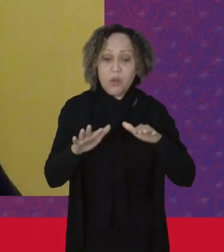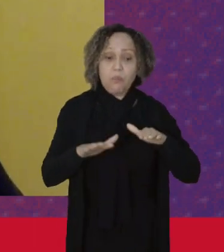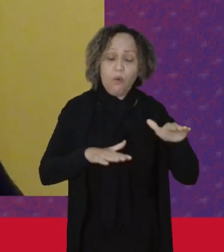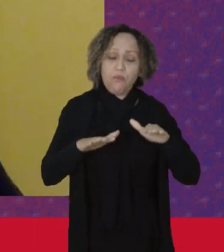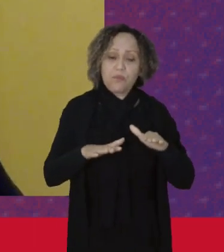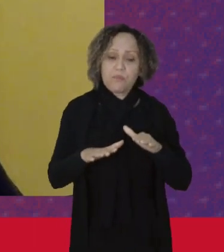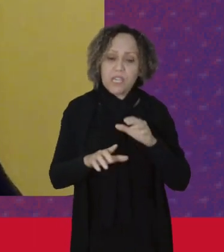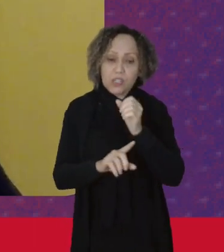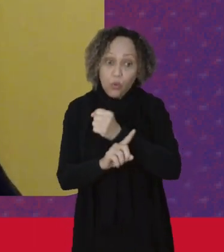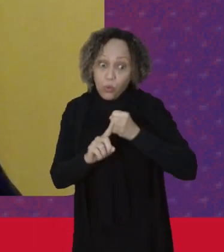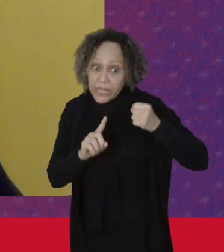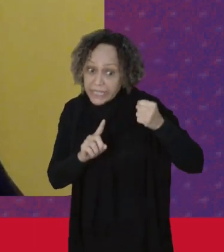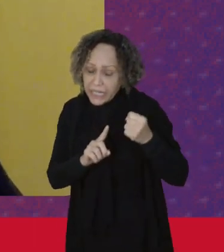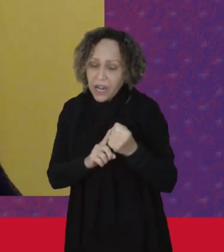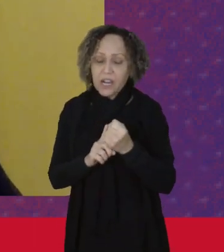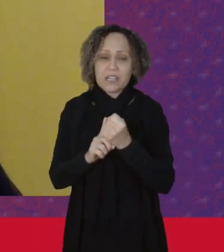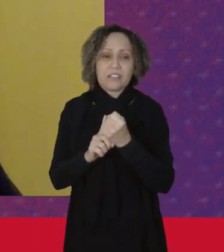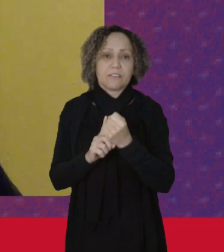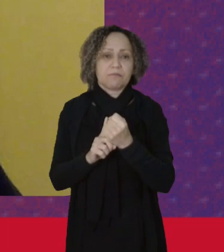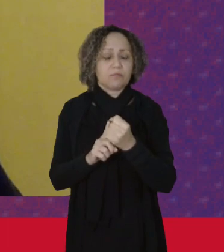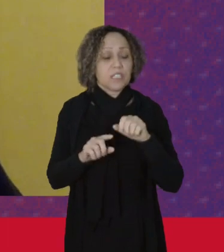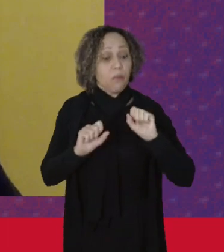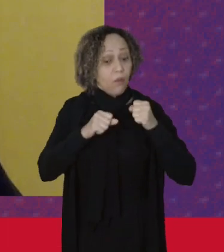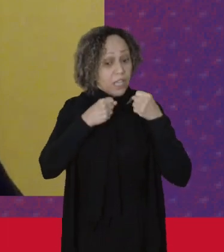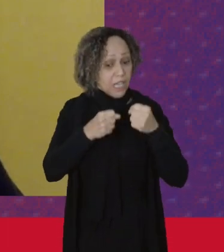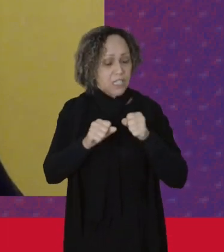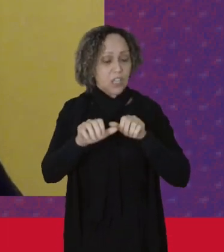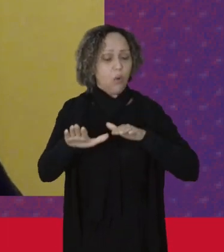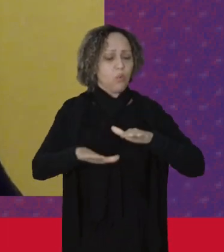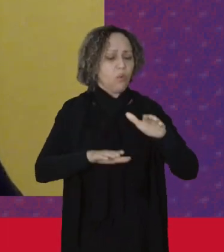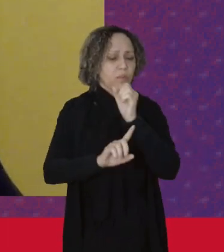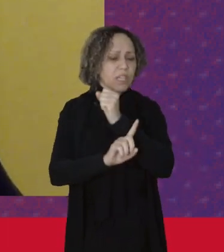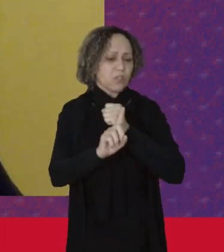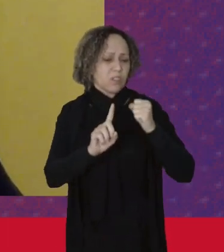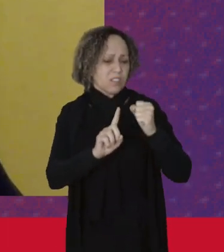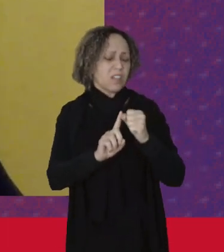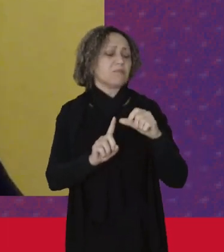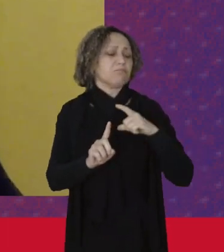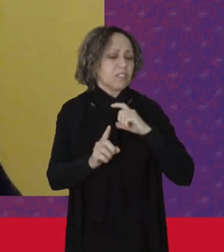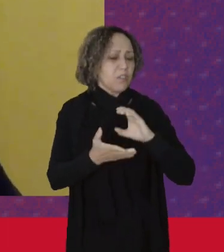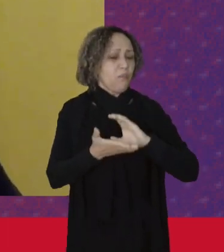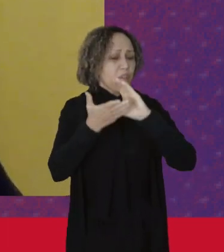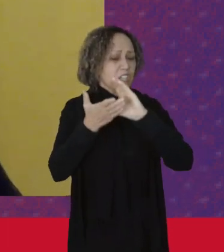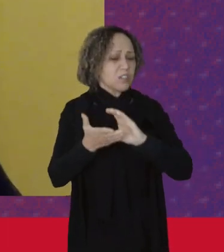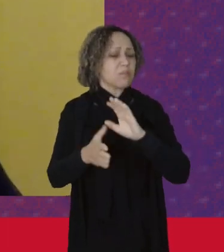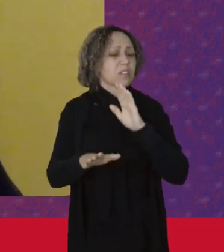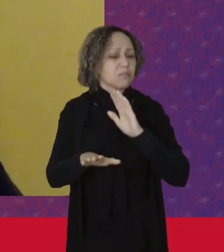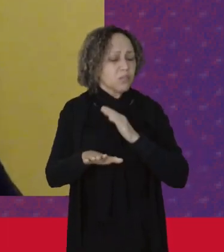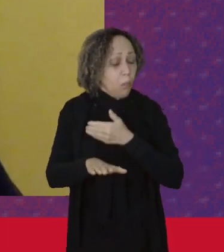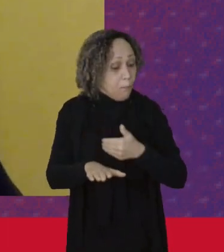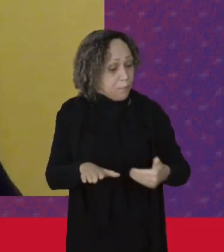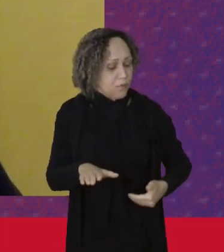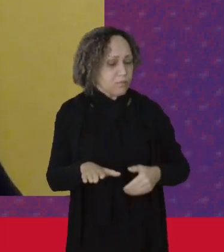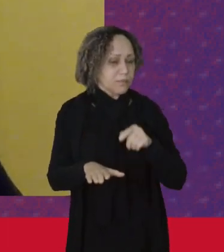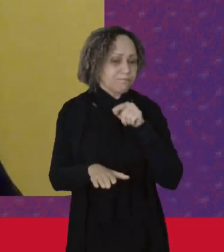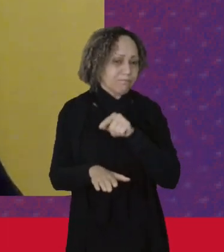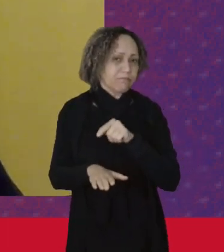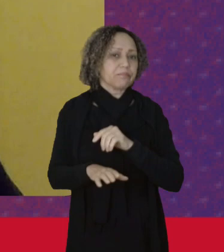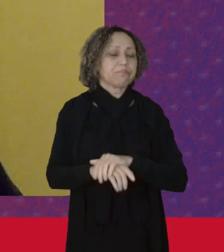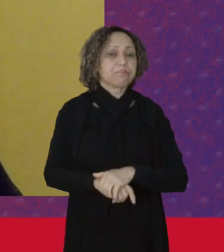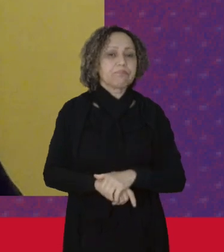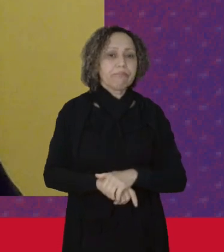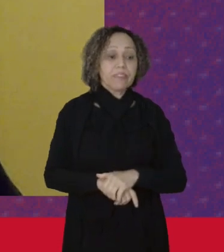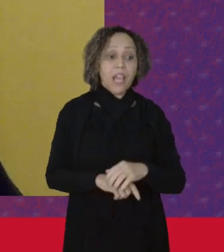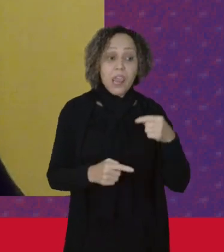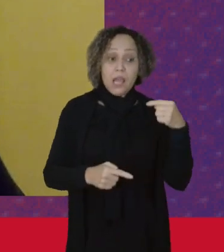certo? Precisamos fortalecer os movimentos sociais, certo? E essa política, ela precisa ser valorizada